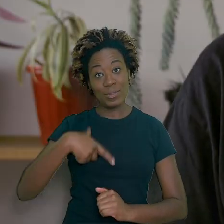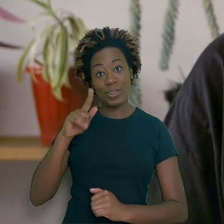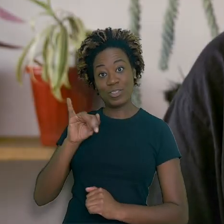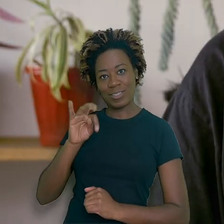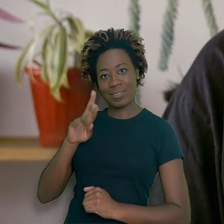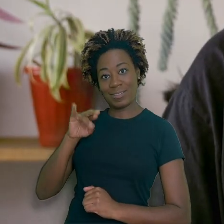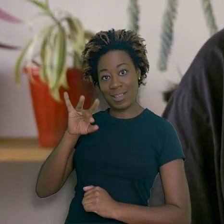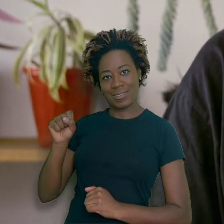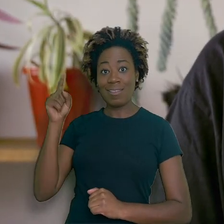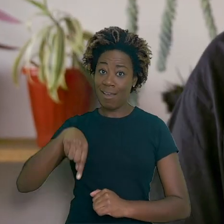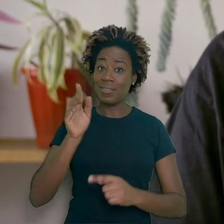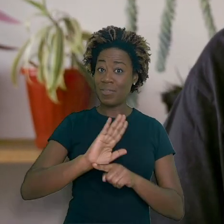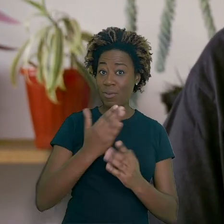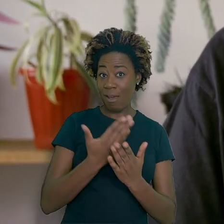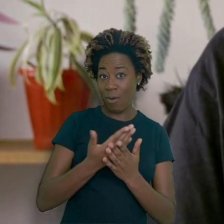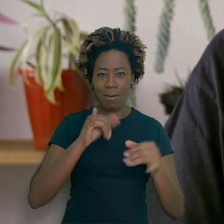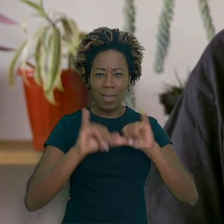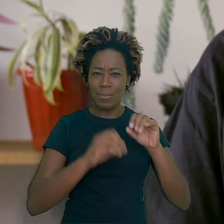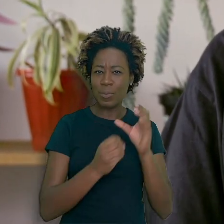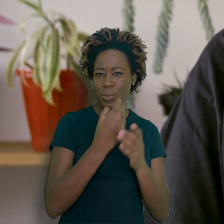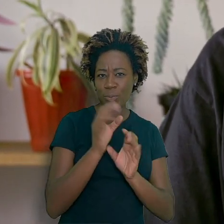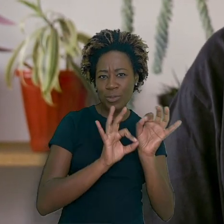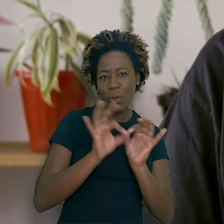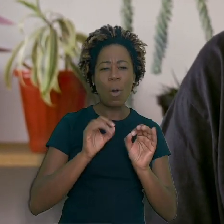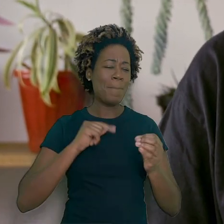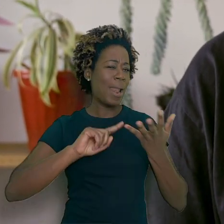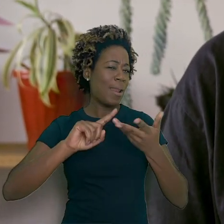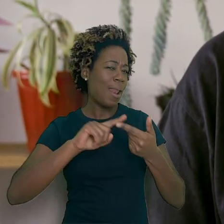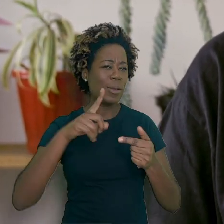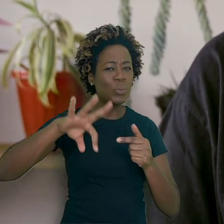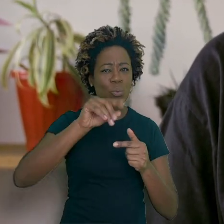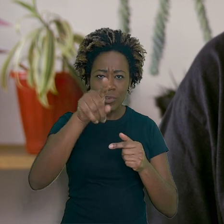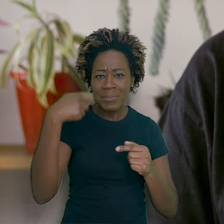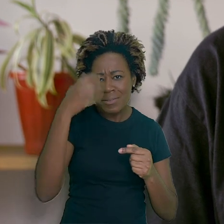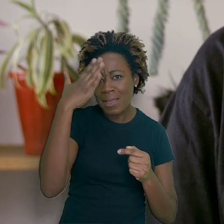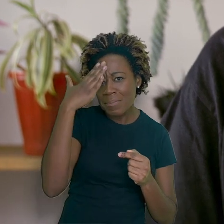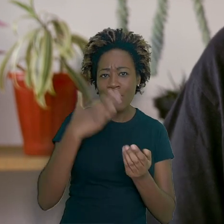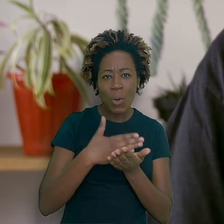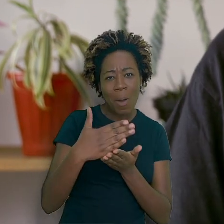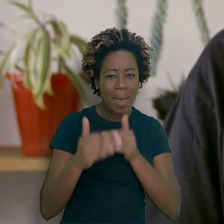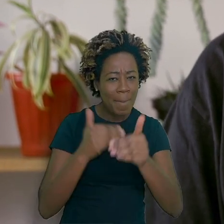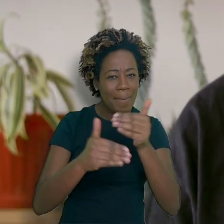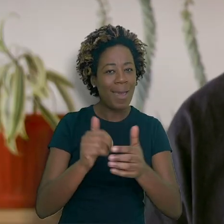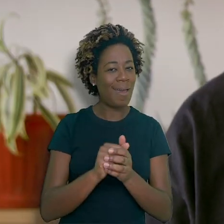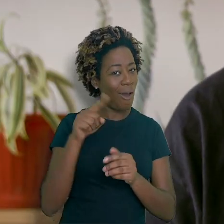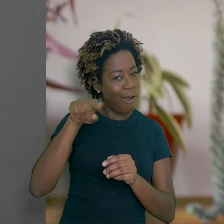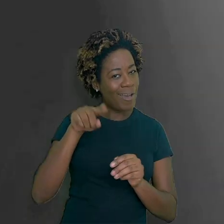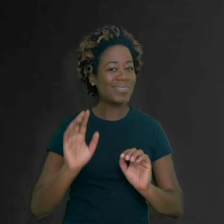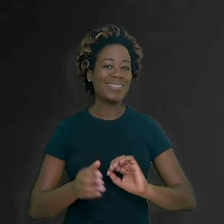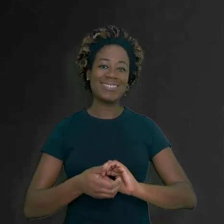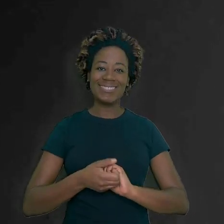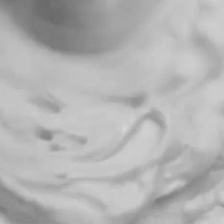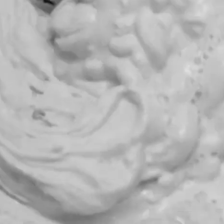Olá, eu sou Gisele Trece e esse é um vídeo aula do Laboratório de Produção, com um panorama de tudo que você precisa saber para iniciar a sua jornada. Roda a